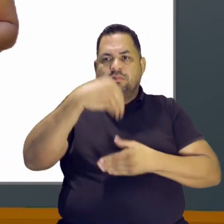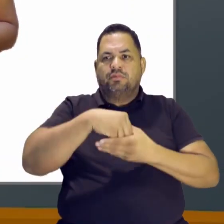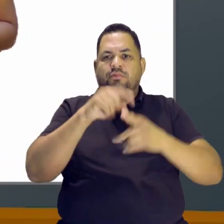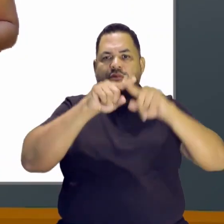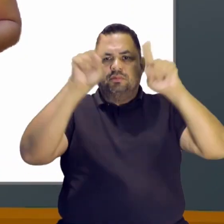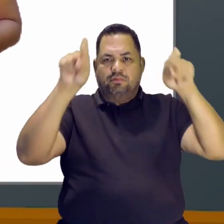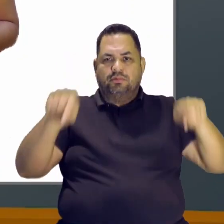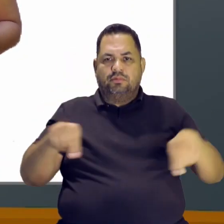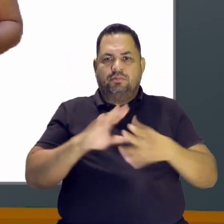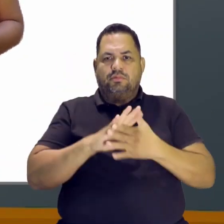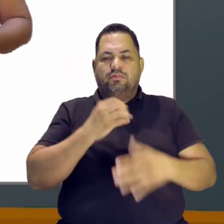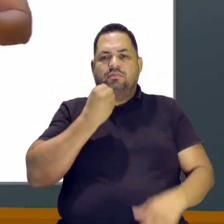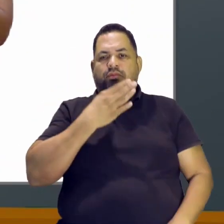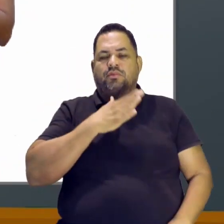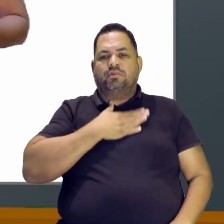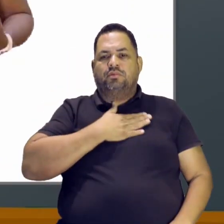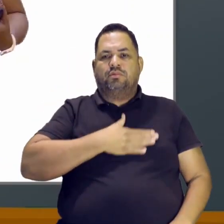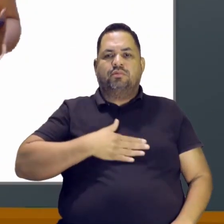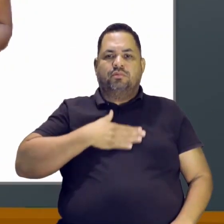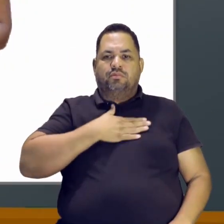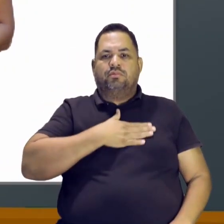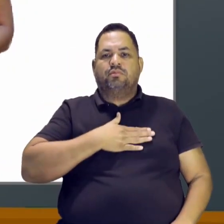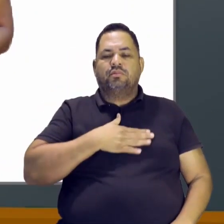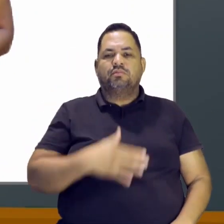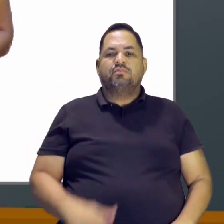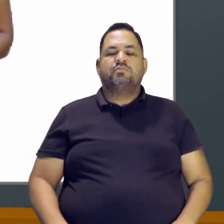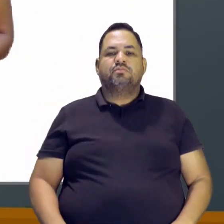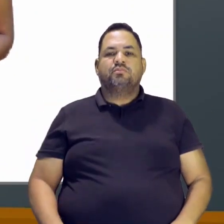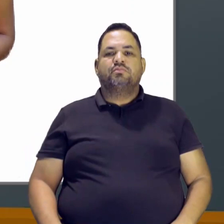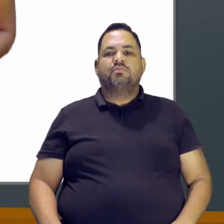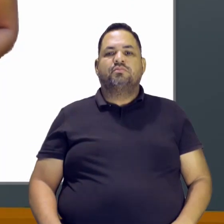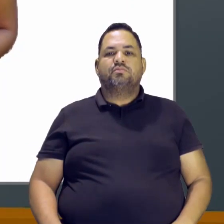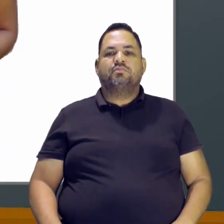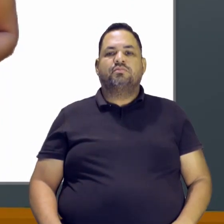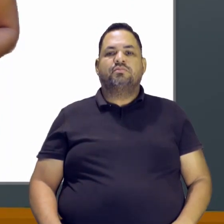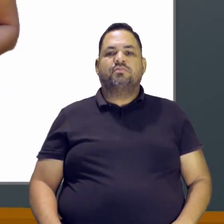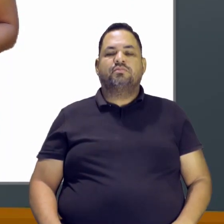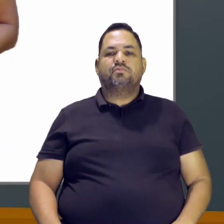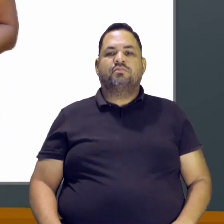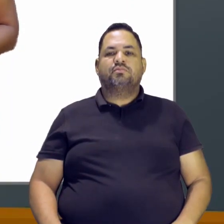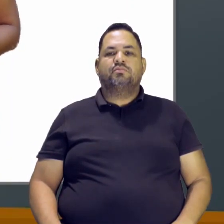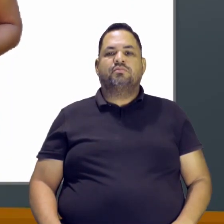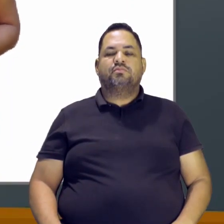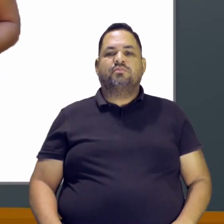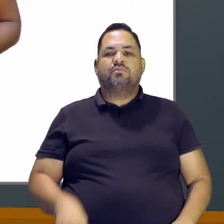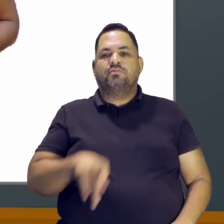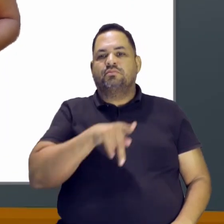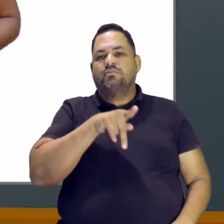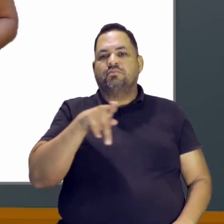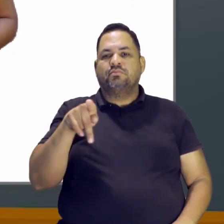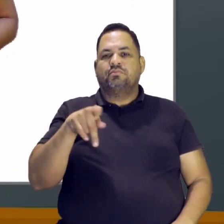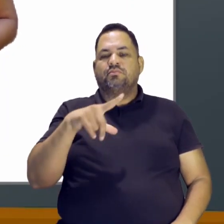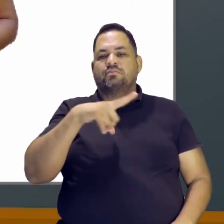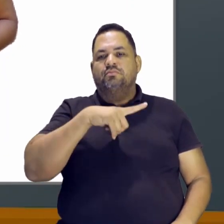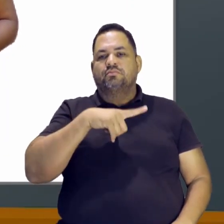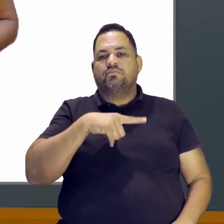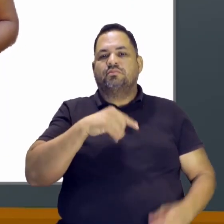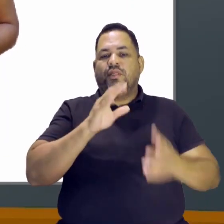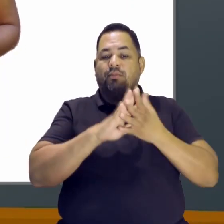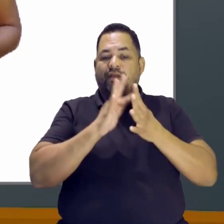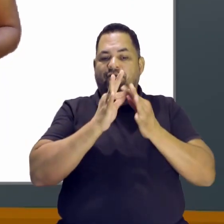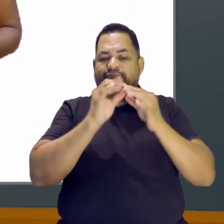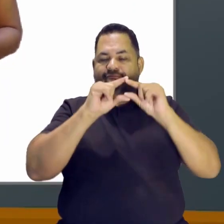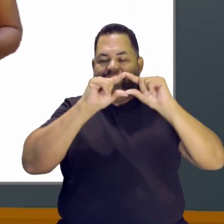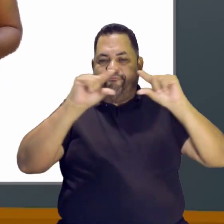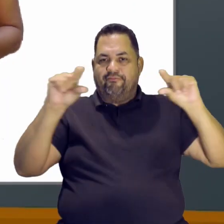tá bom? Tranquilo? E aí, pra gente não finalizar, senão é sequário, né? A Profir sempre traz uma mensagem para ti. E